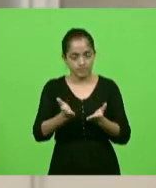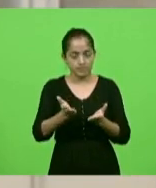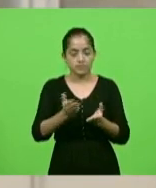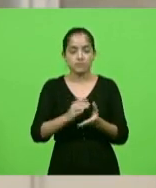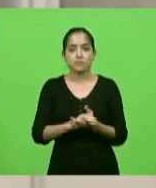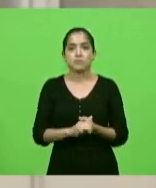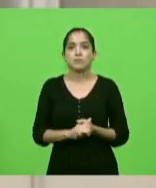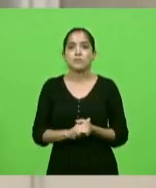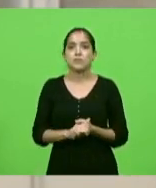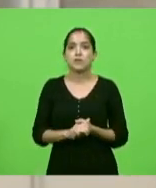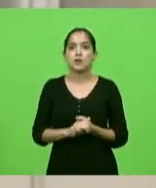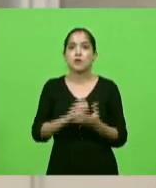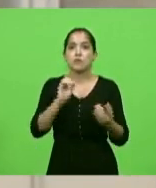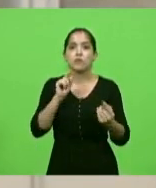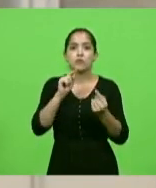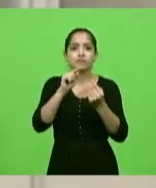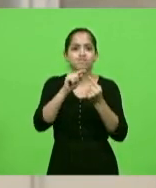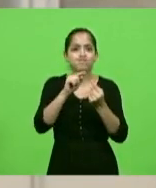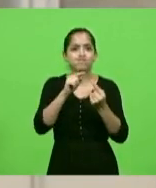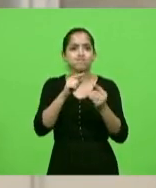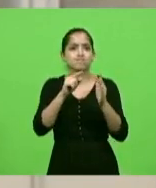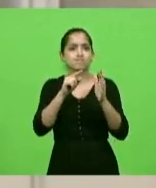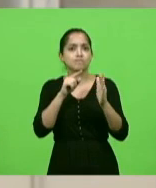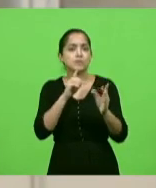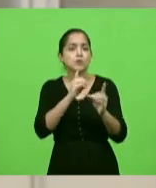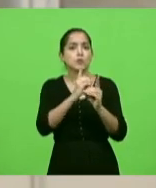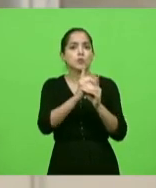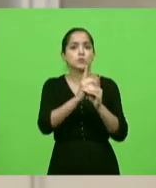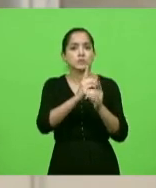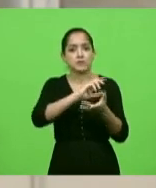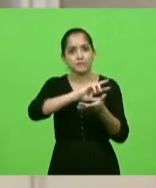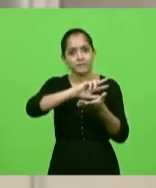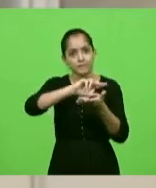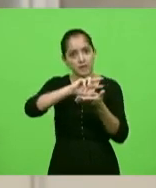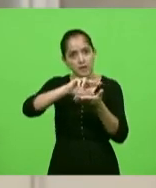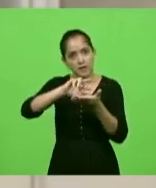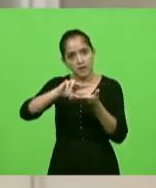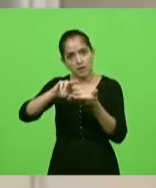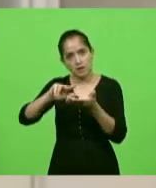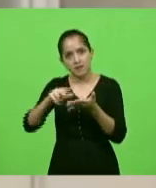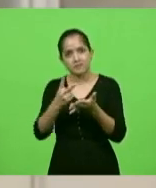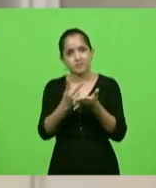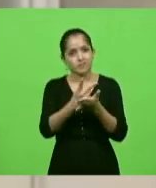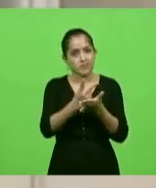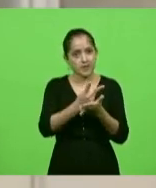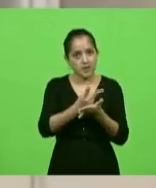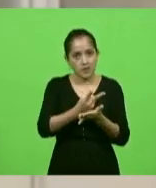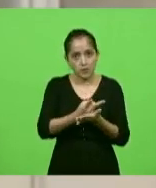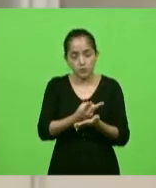foram detectadas inúmeras irregularidades